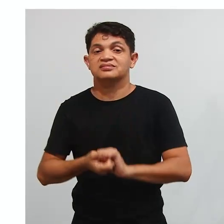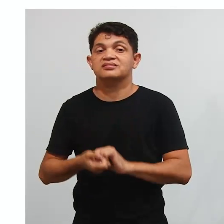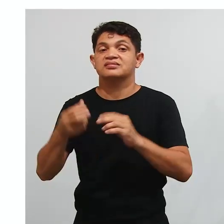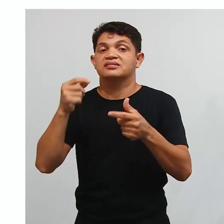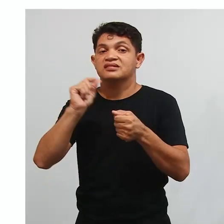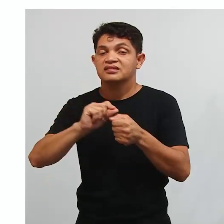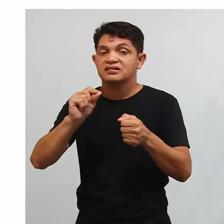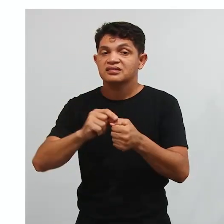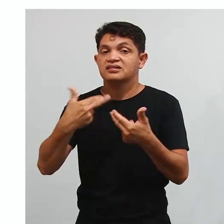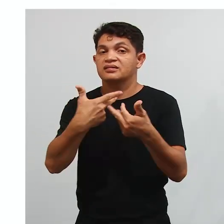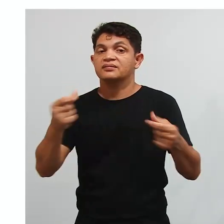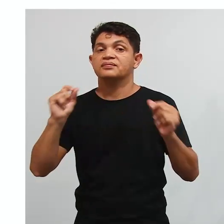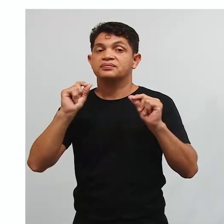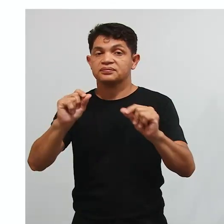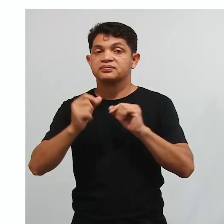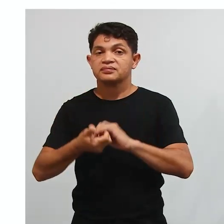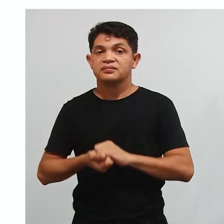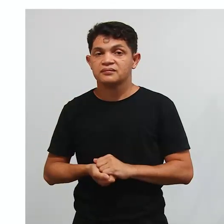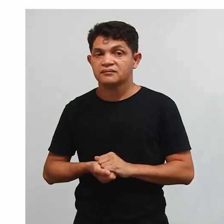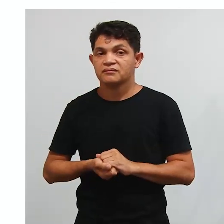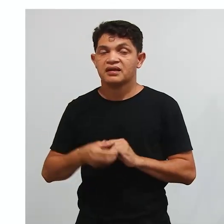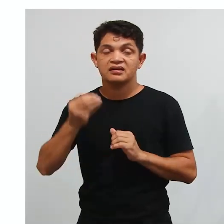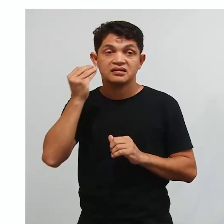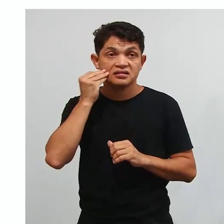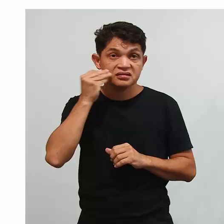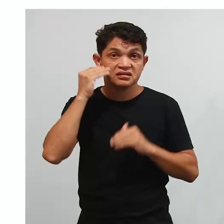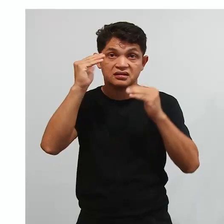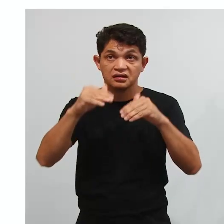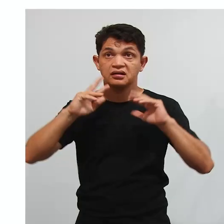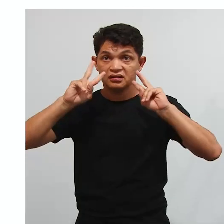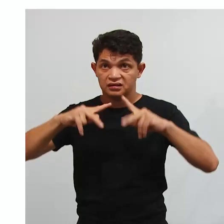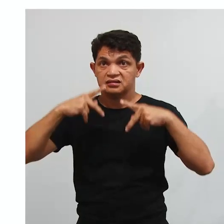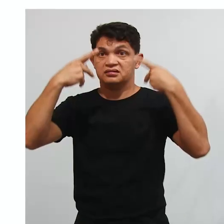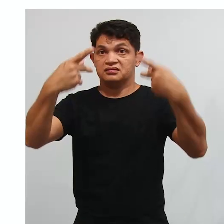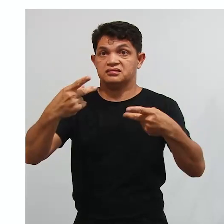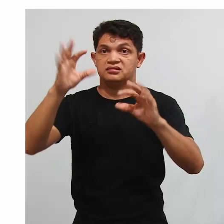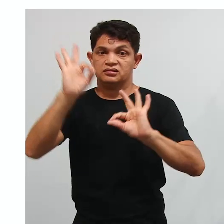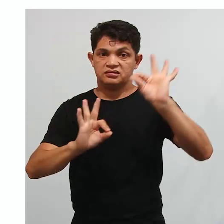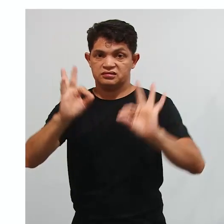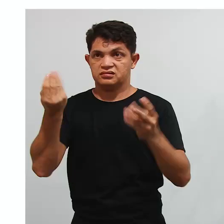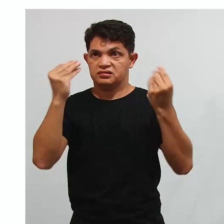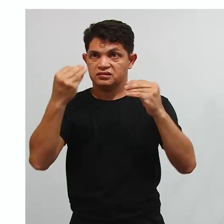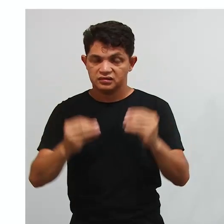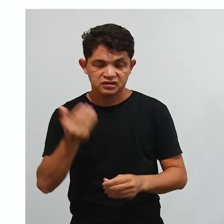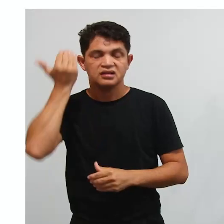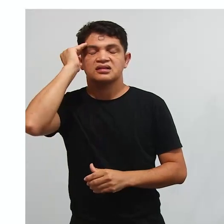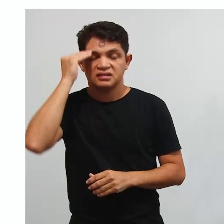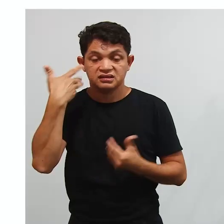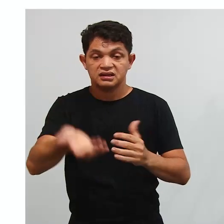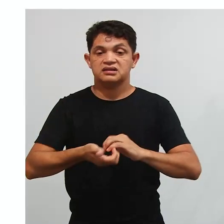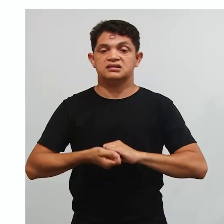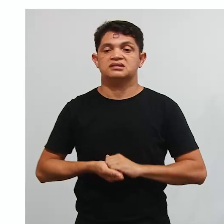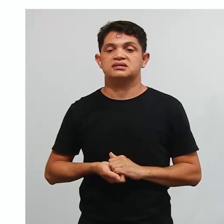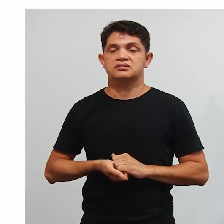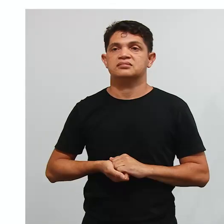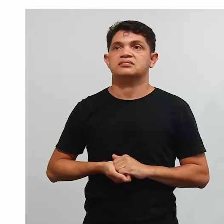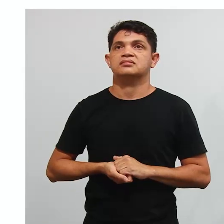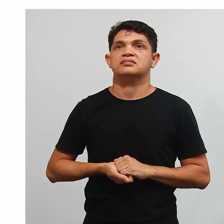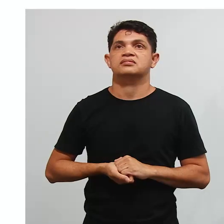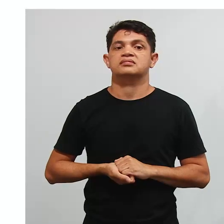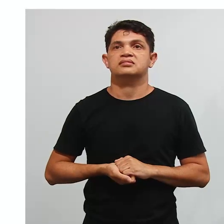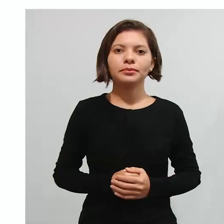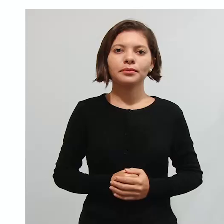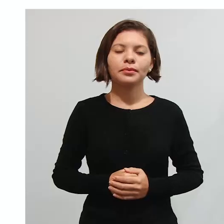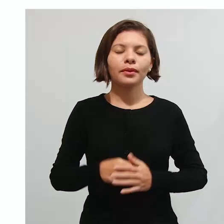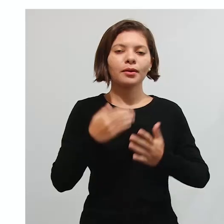você fazer eh por levantamento de dados né quantitativos você conseguir entender